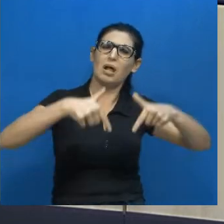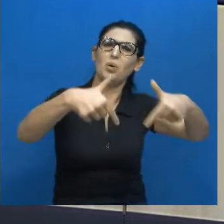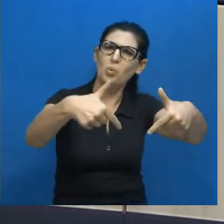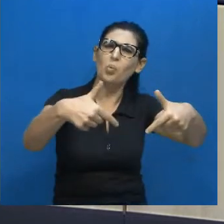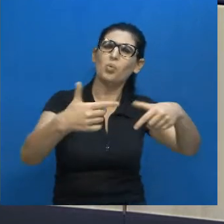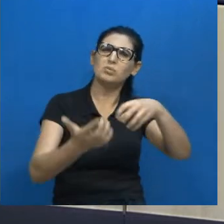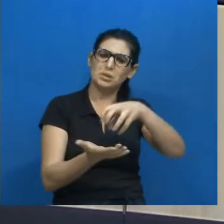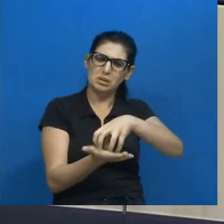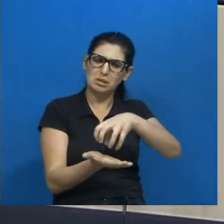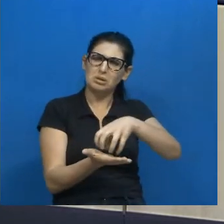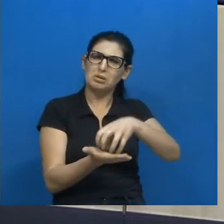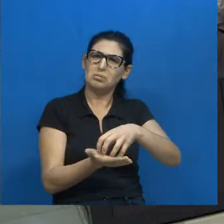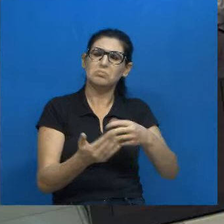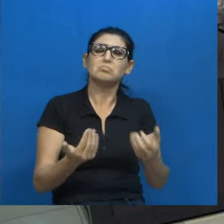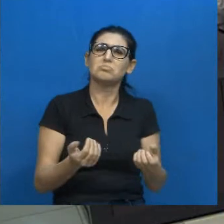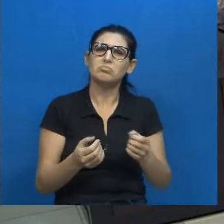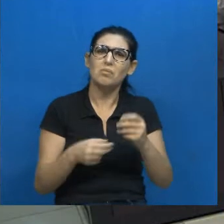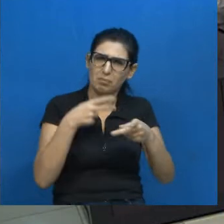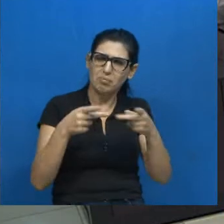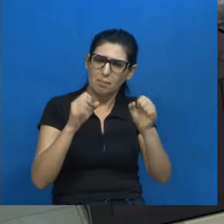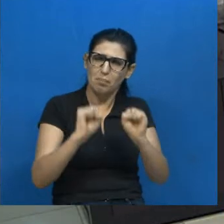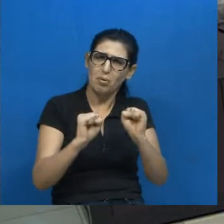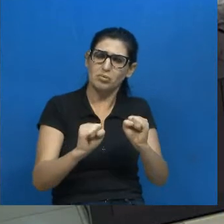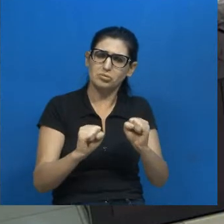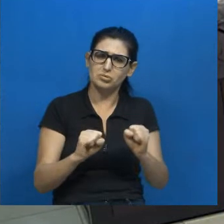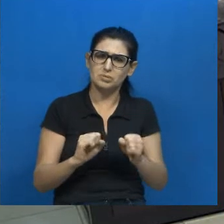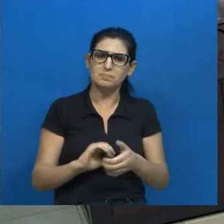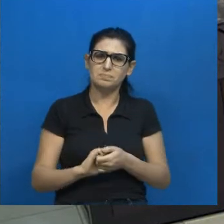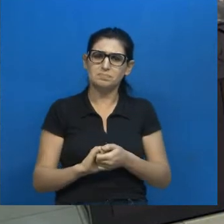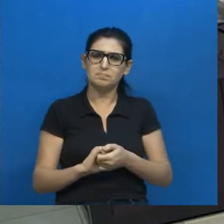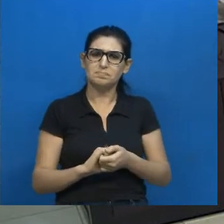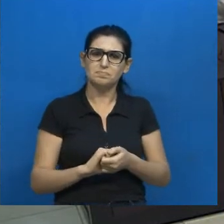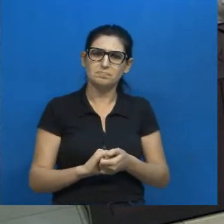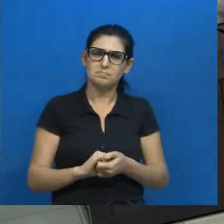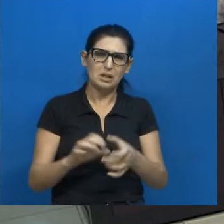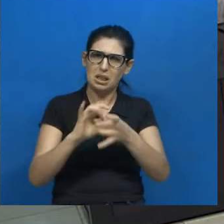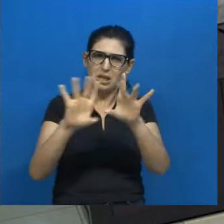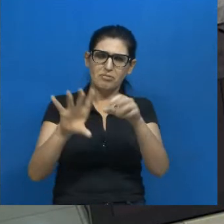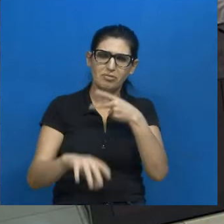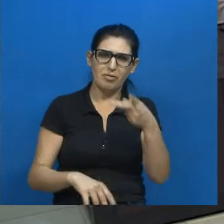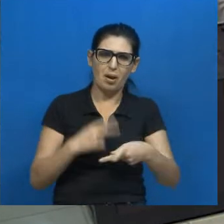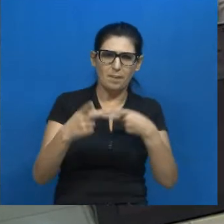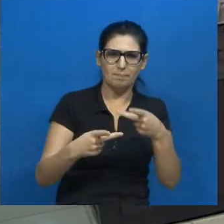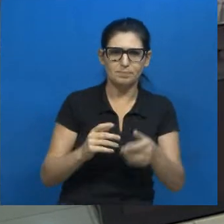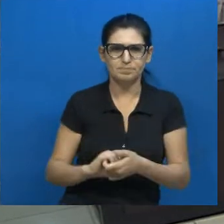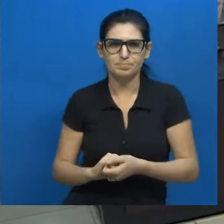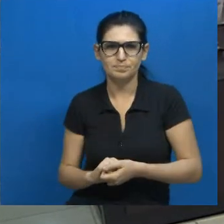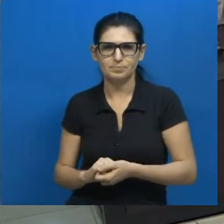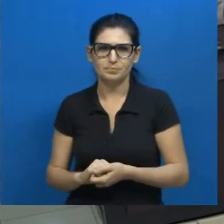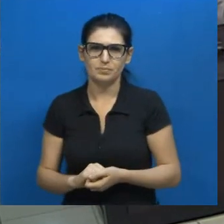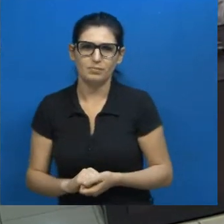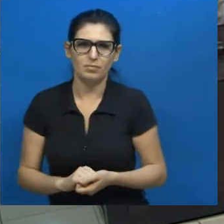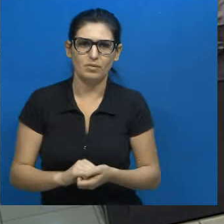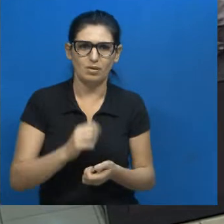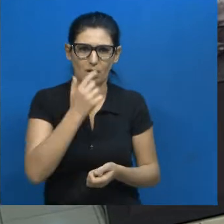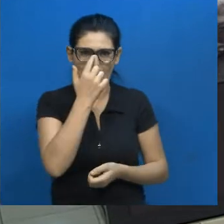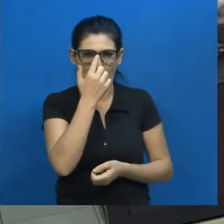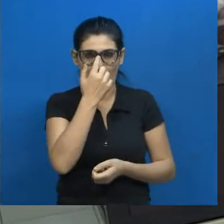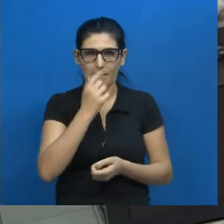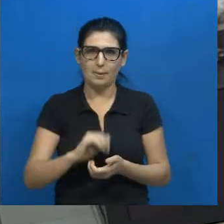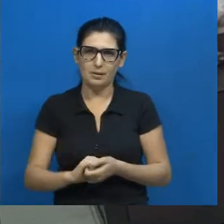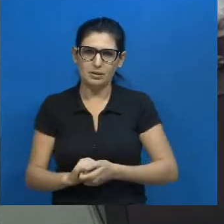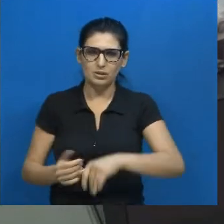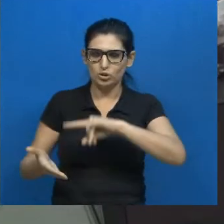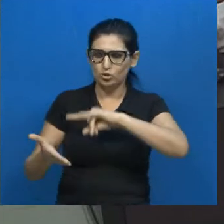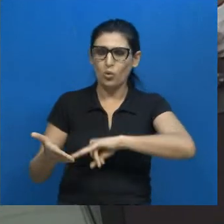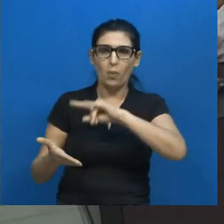estar anotando as questões certinho. Então, por gentileza, Boca. Então, só registrando, esse